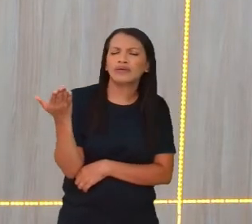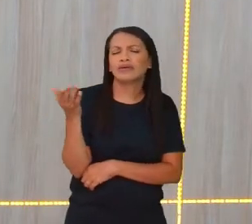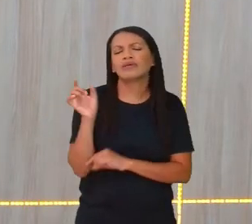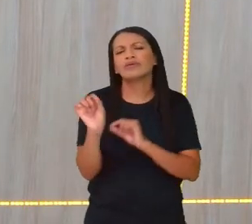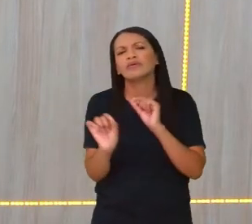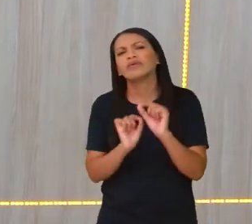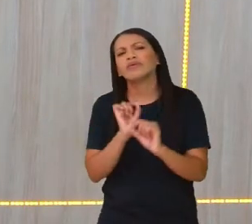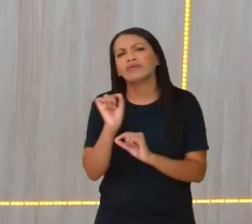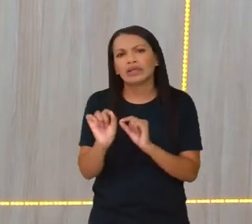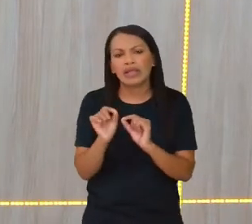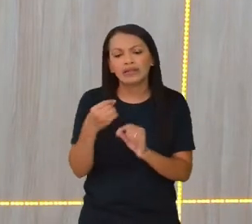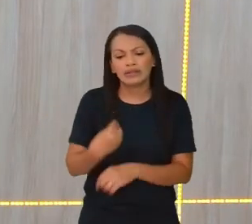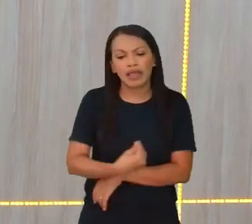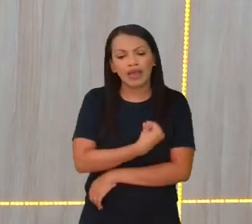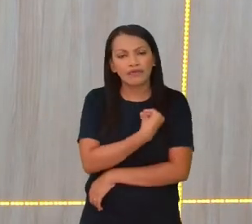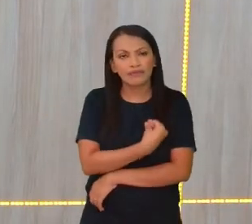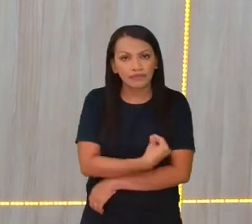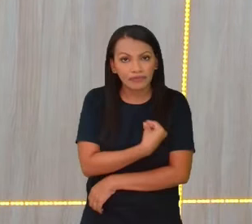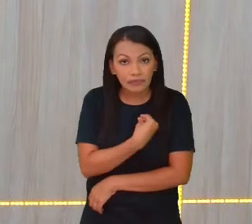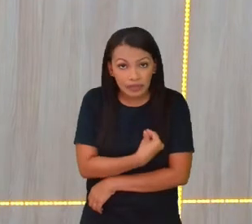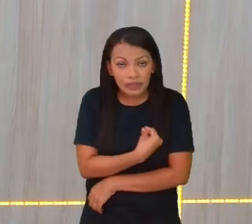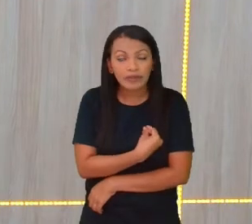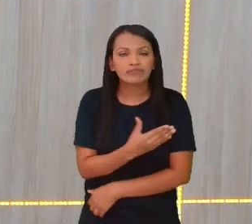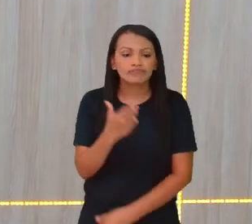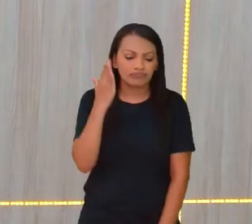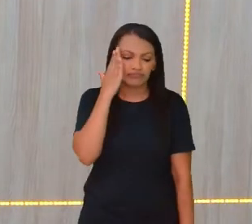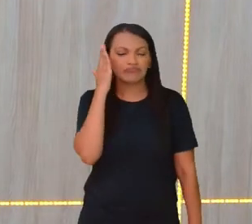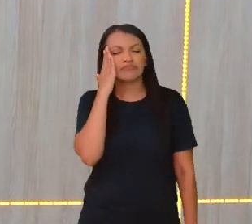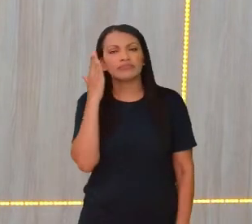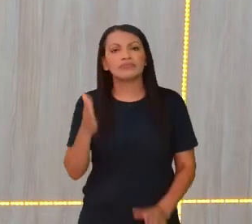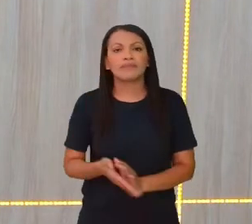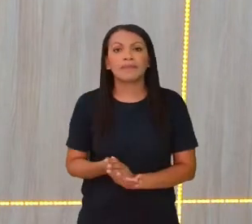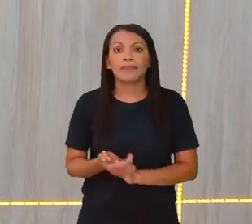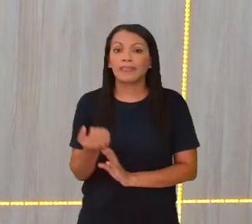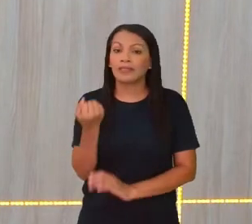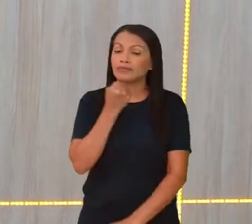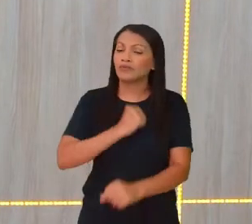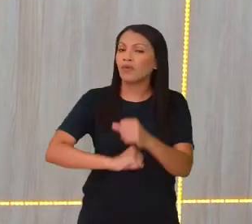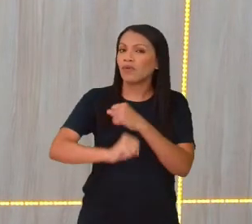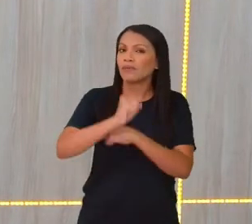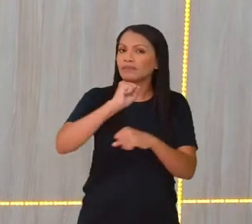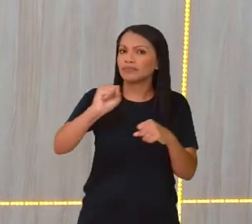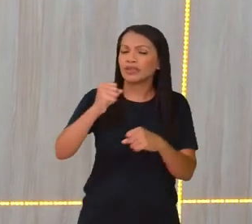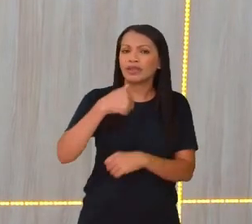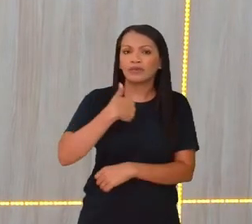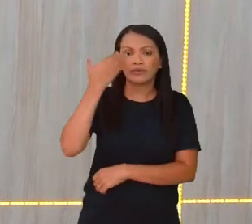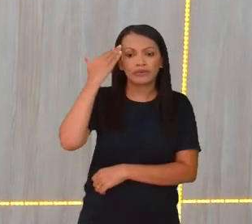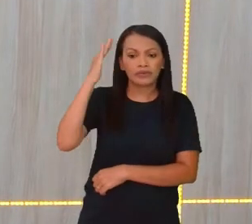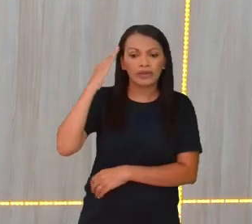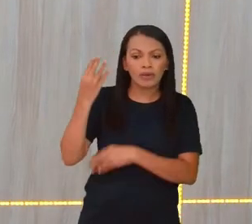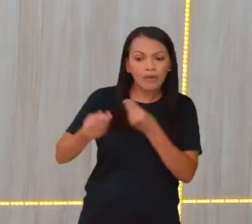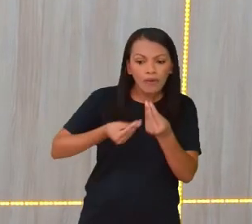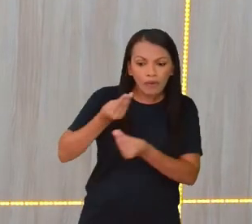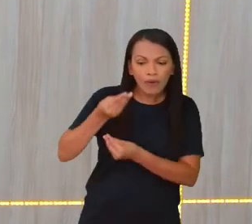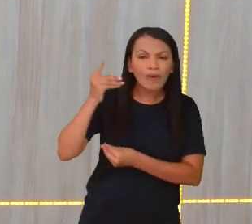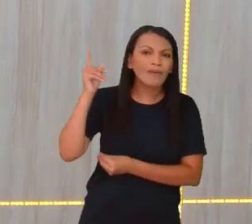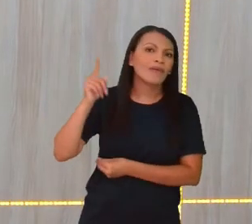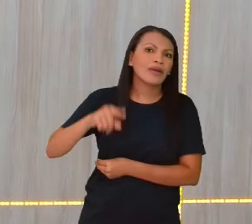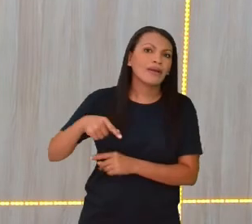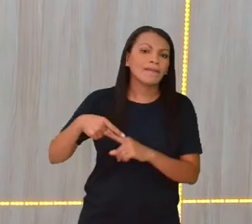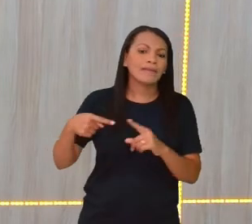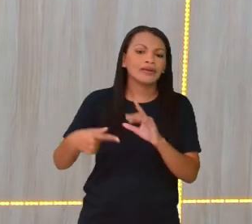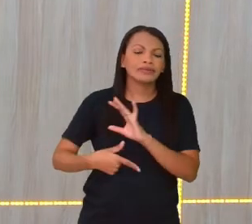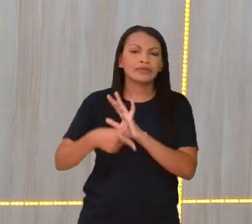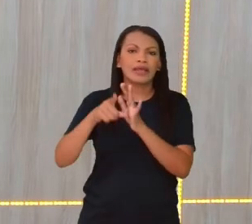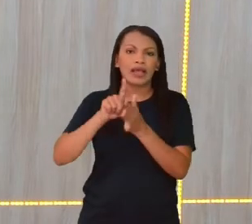questão da vida, né, de levar para a vida. No judô, eu não sei como é hoje em dia, mas antes, quem era